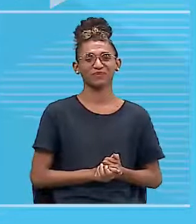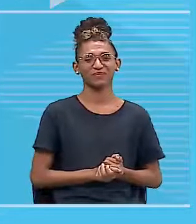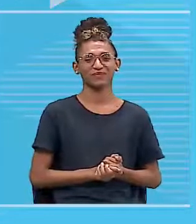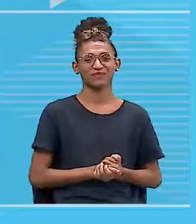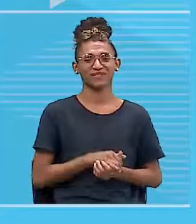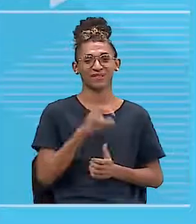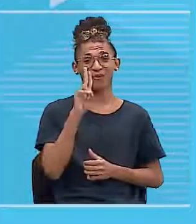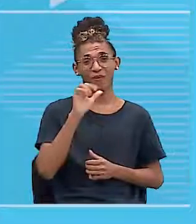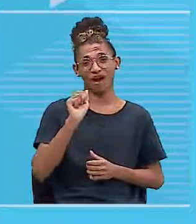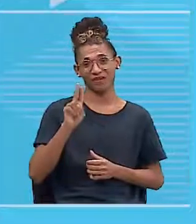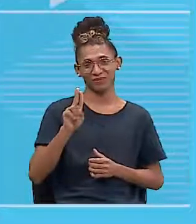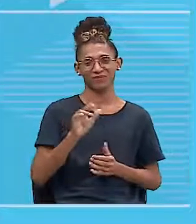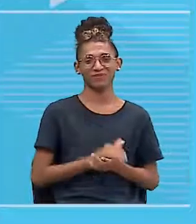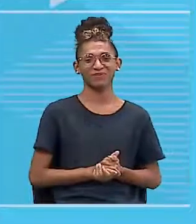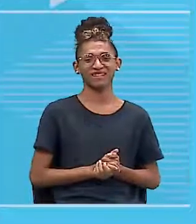uau